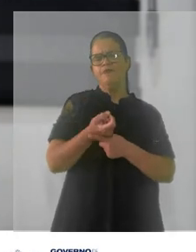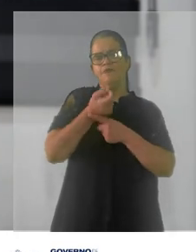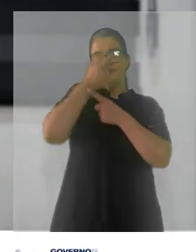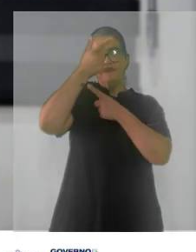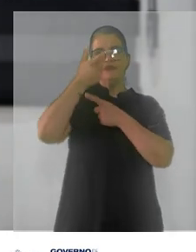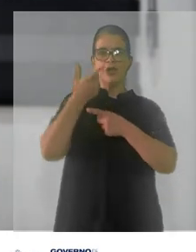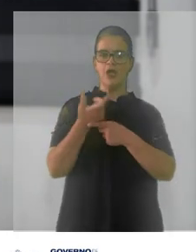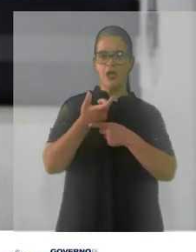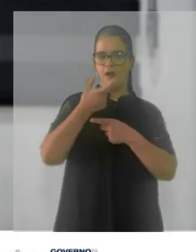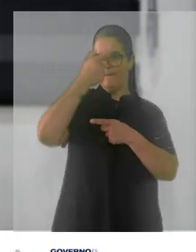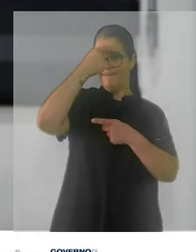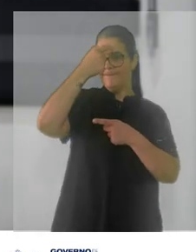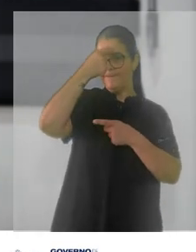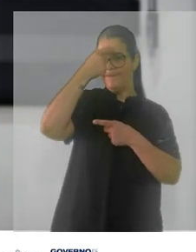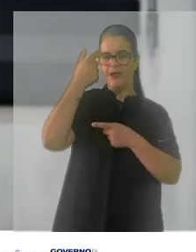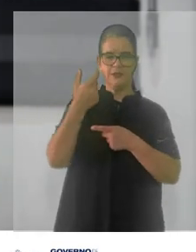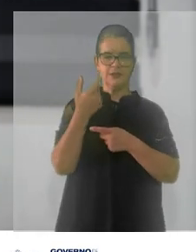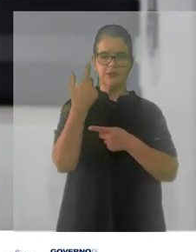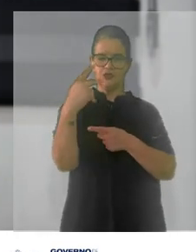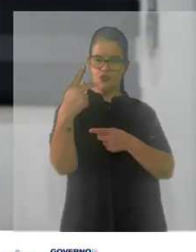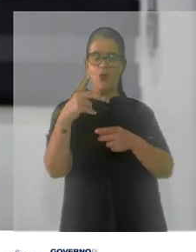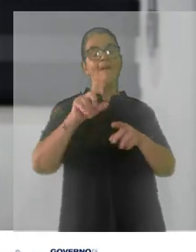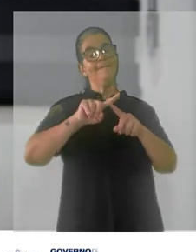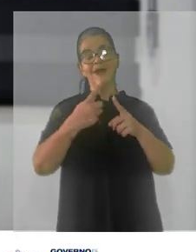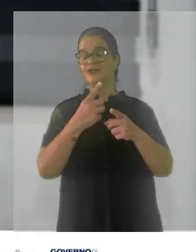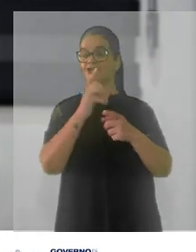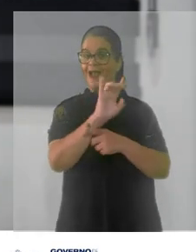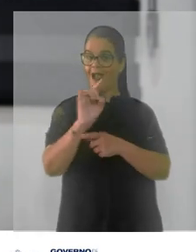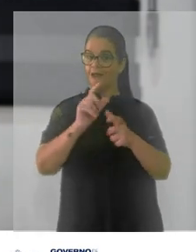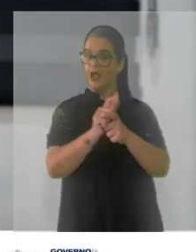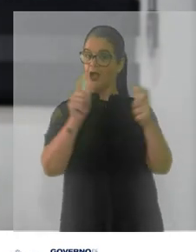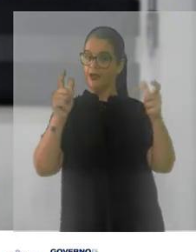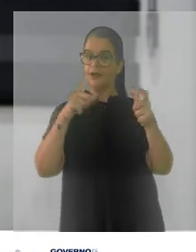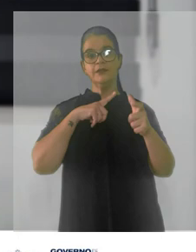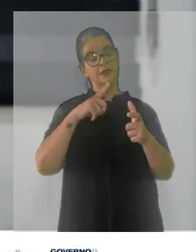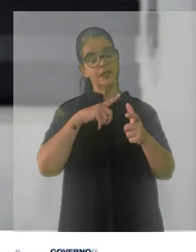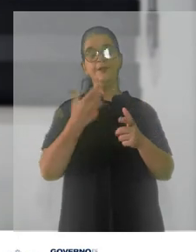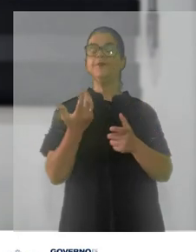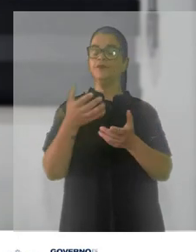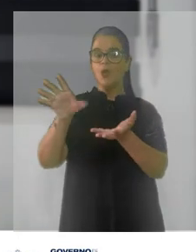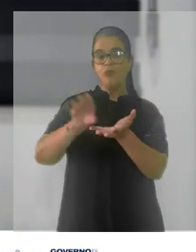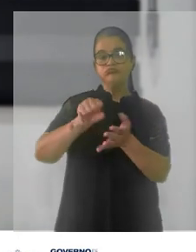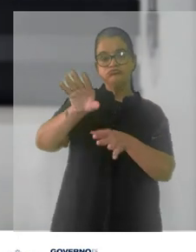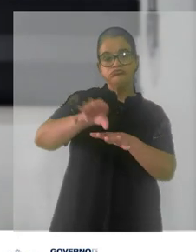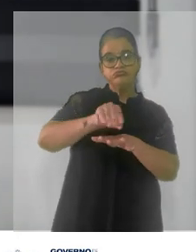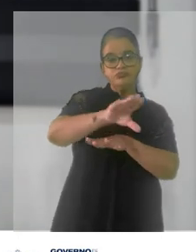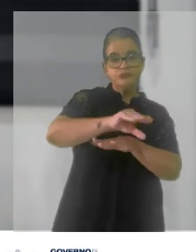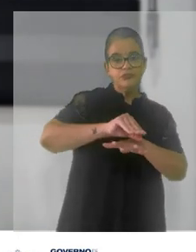cada uma dessas grandes bacias hidrográficas tem seus tributários ou tem